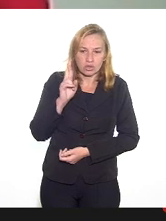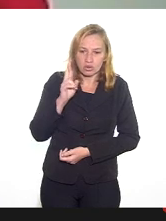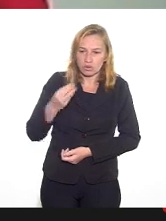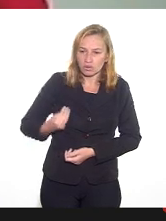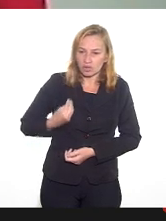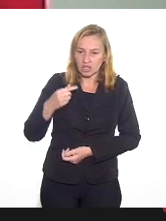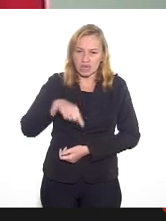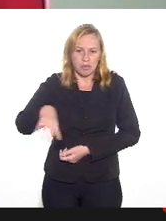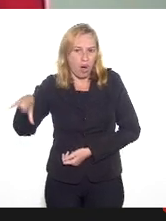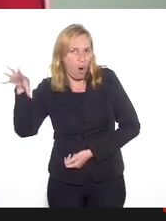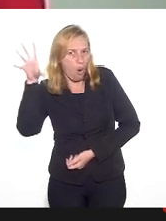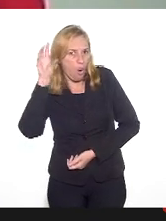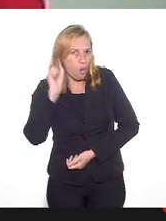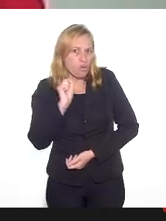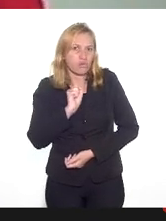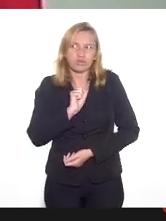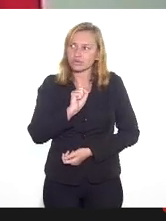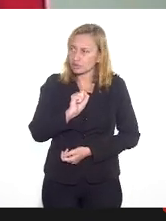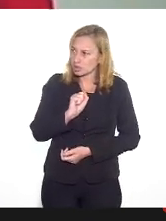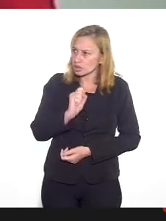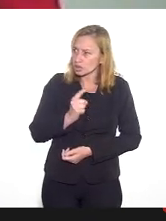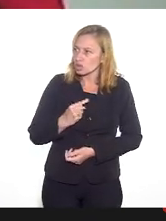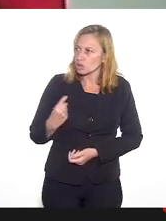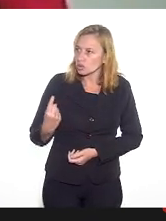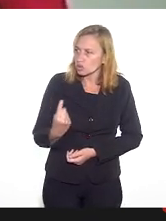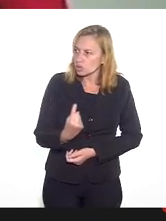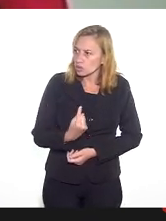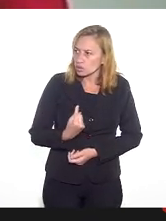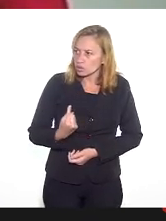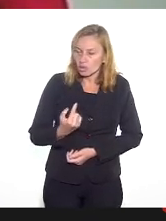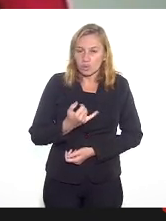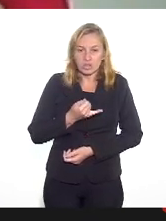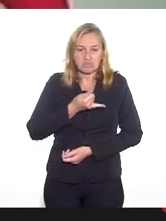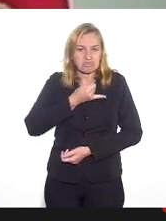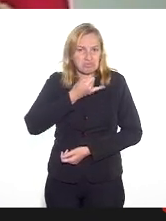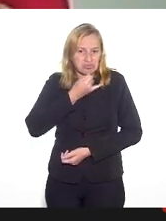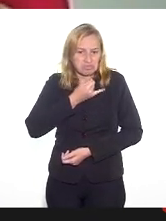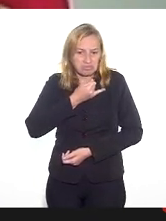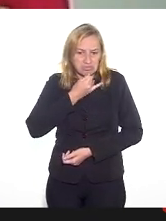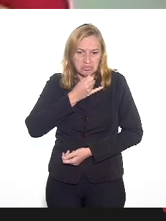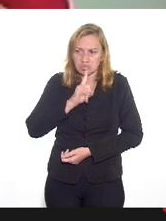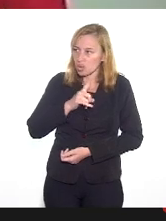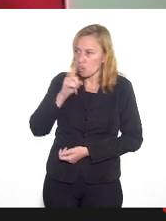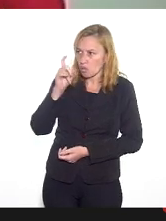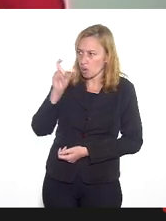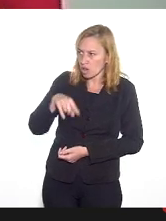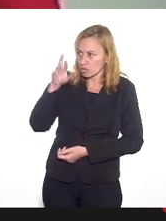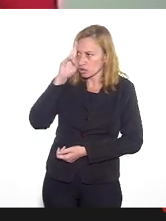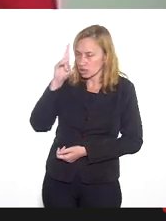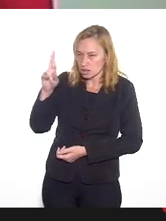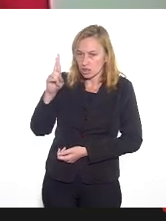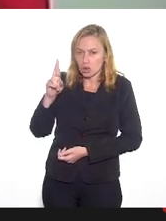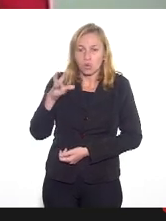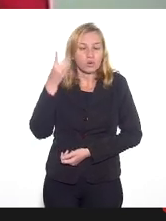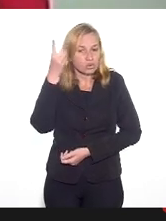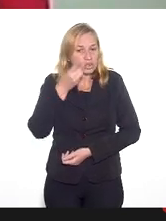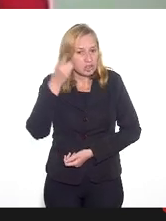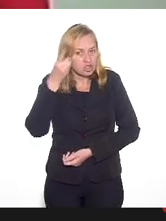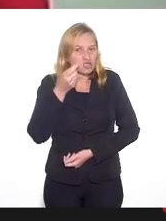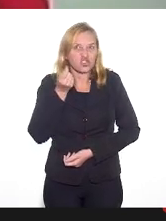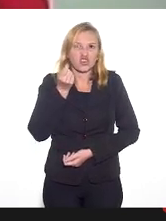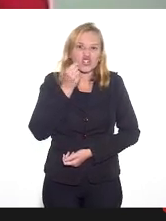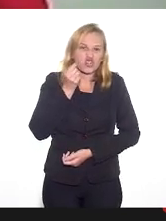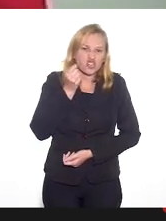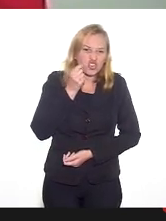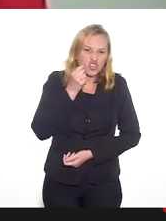aqui para ouvir, né, o nosso descontentamento, não é o senhor. Né? O deputado Giovanni